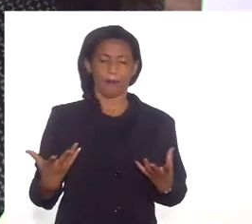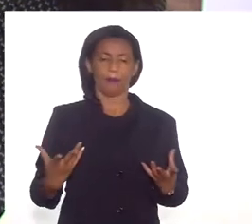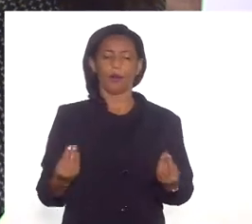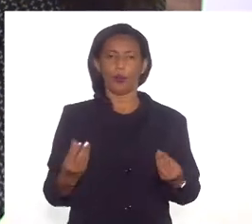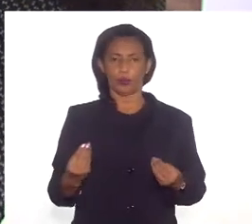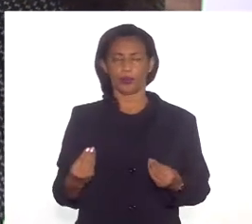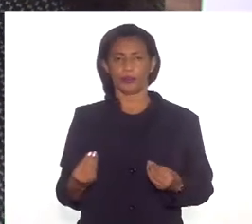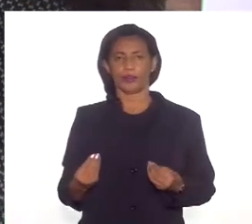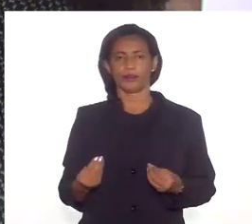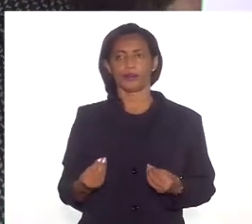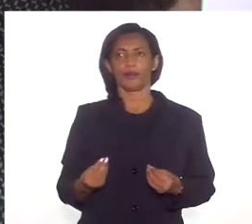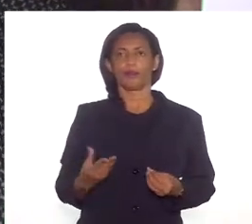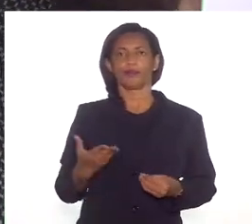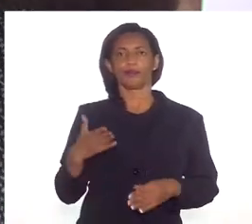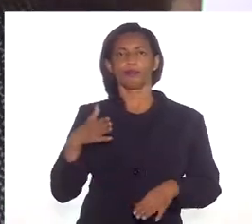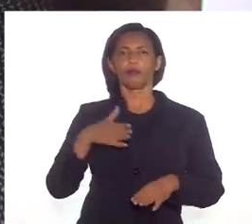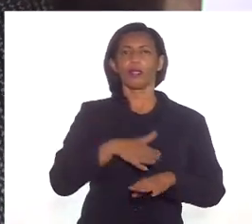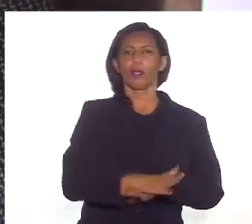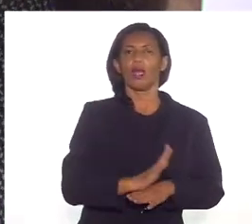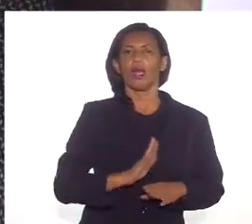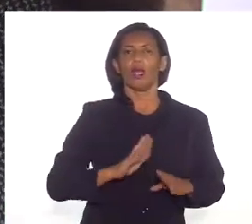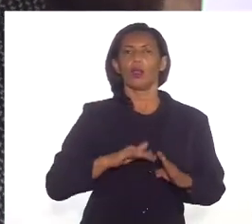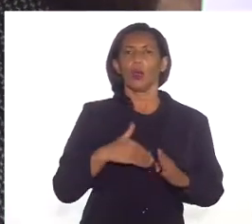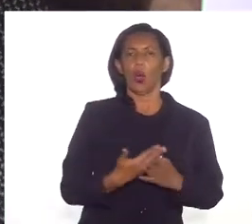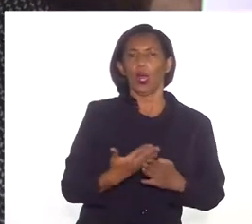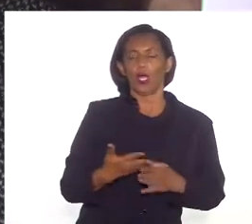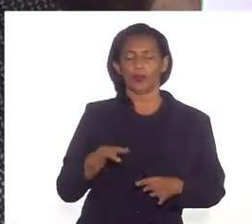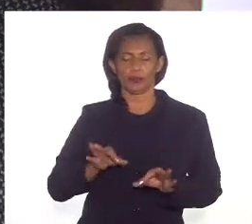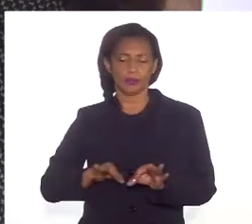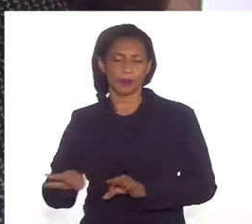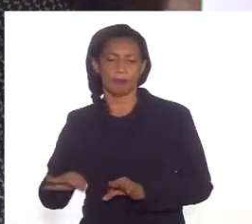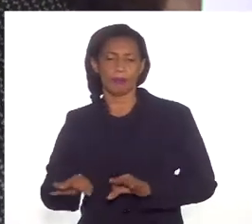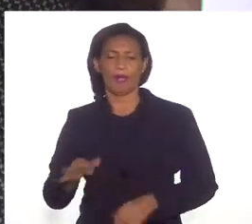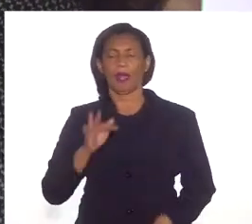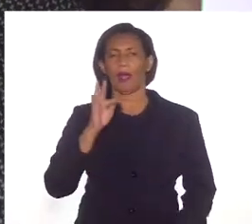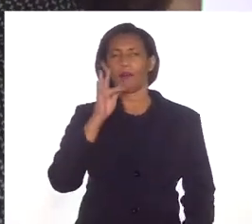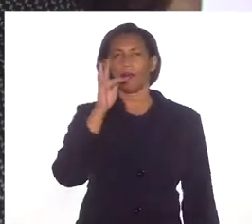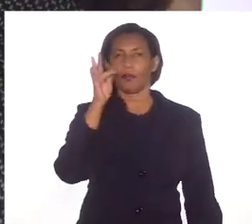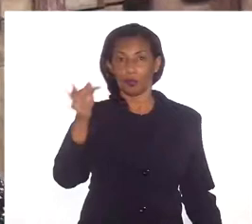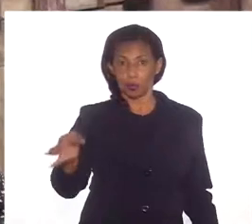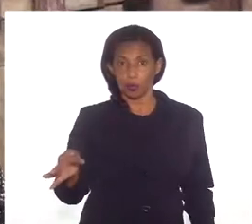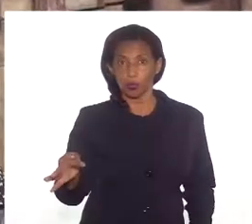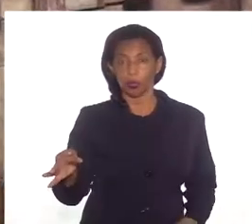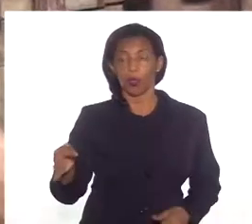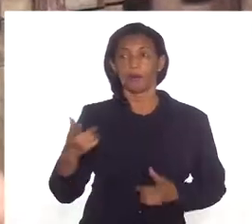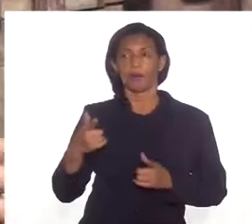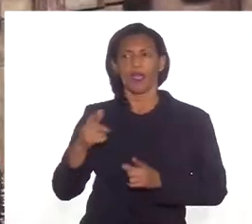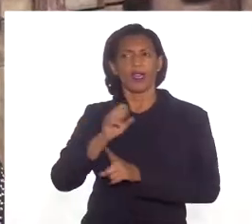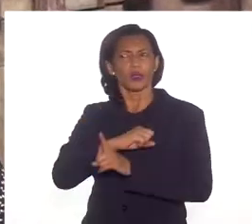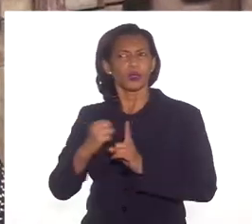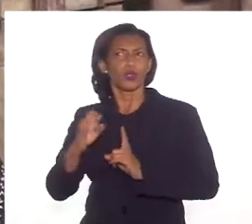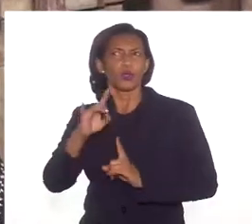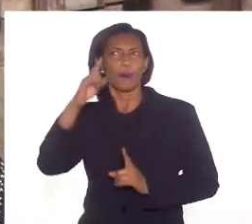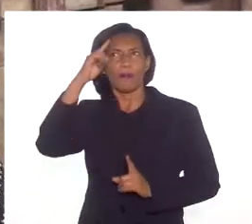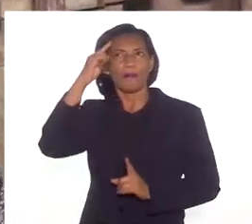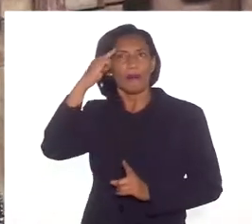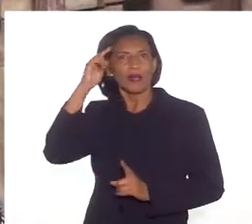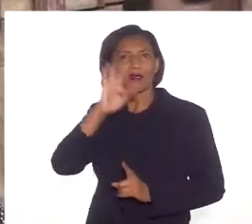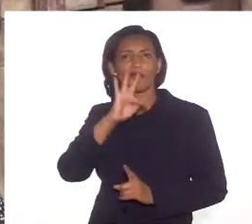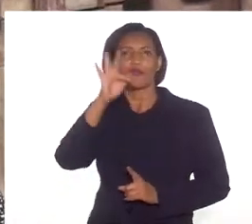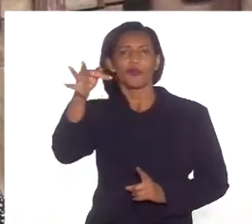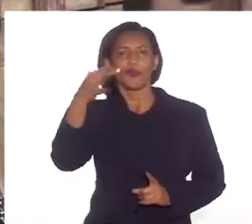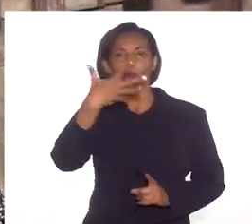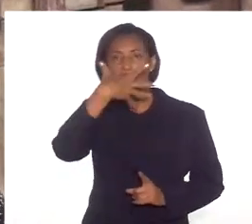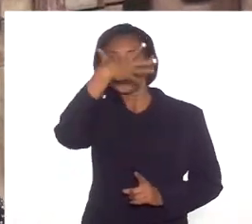nesse assunto de frequentar o colégio para se preparar para o futuro, né? A sociedade hoje em dia pensa só no futuro, esquece